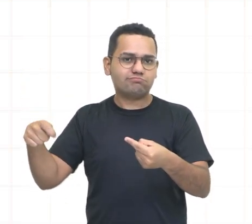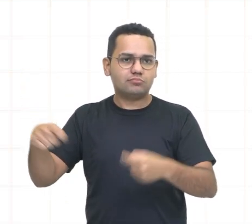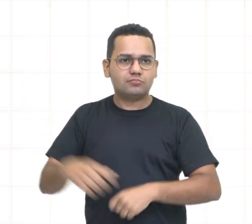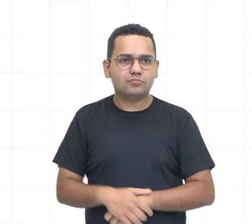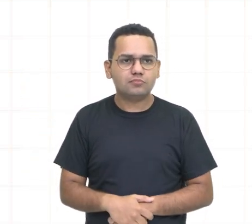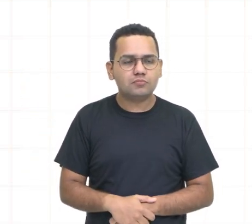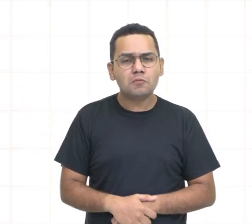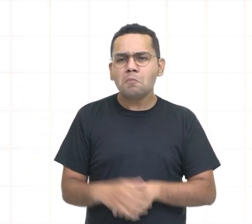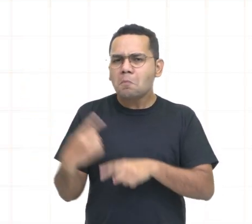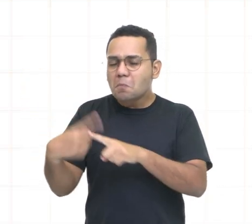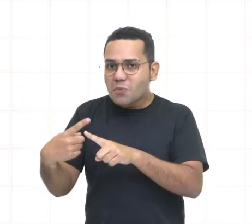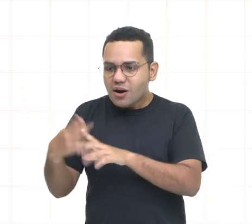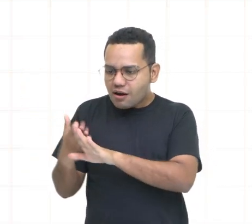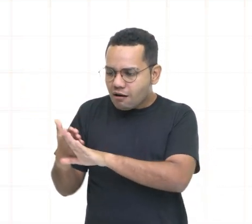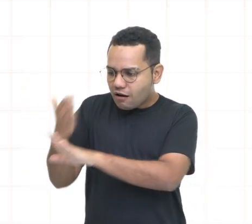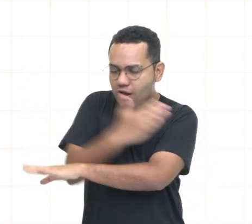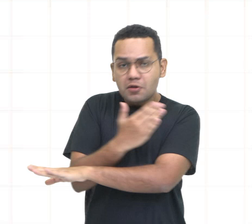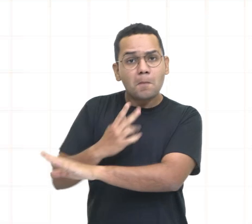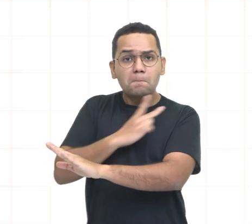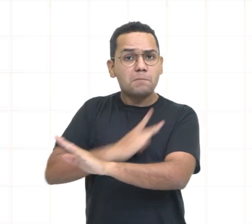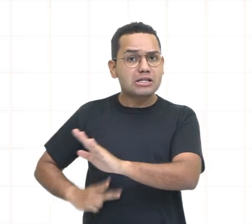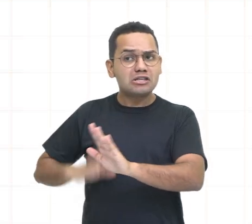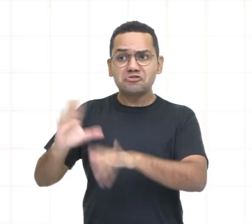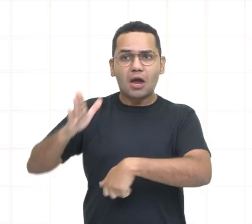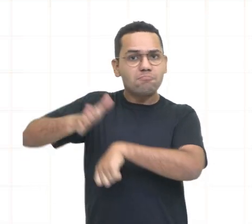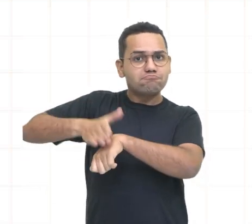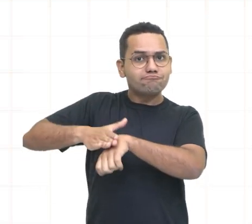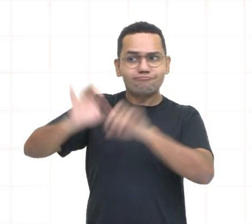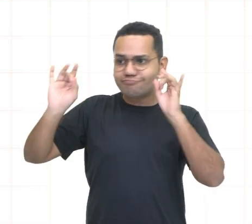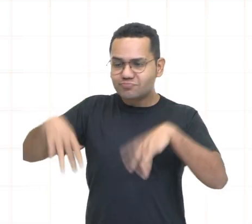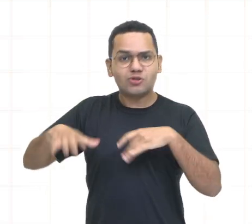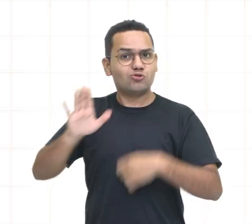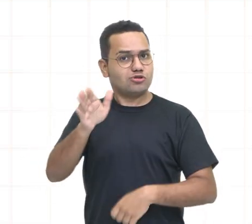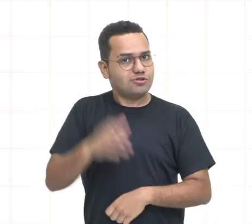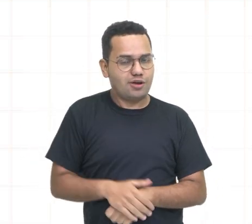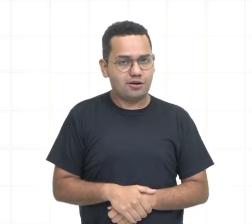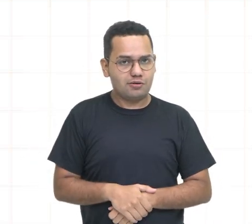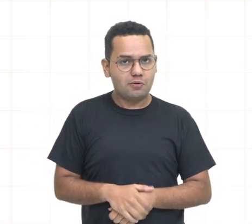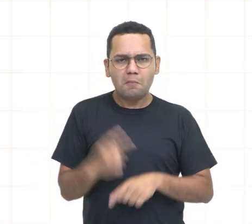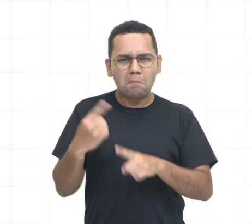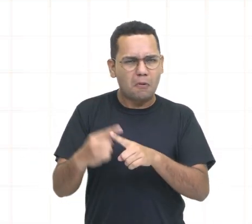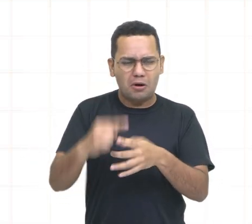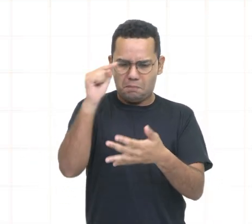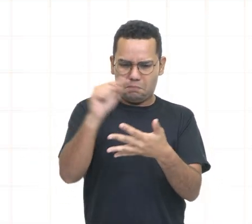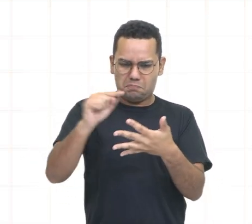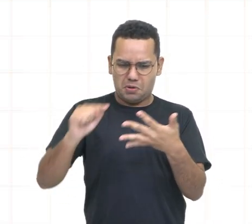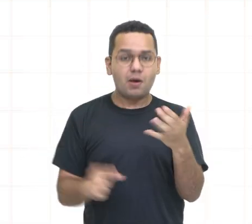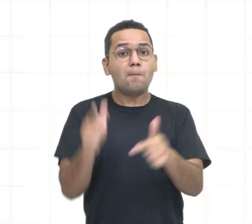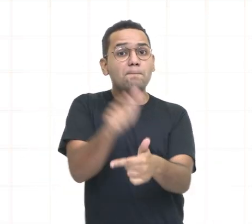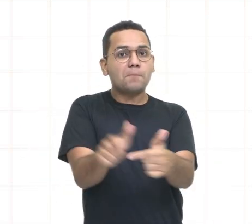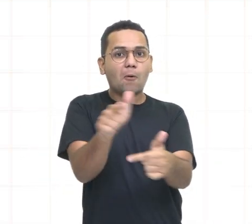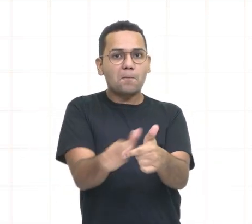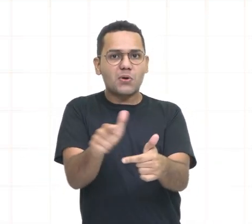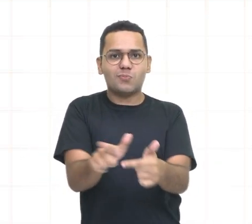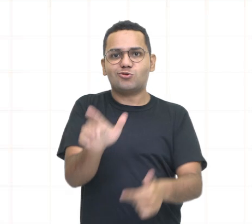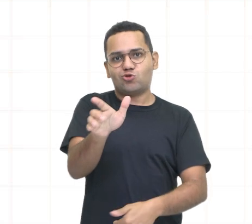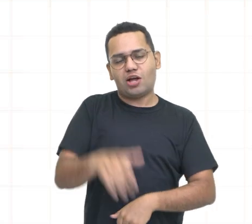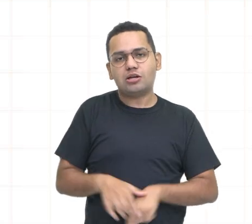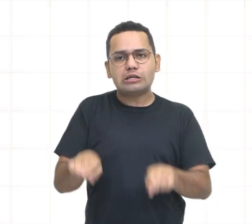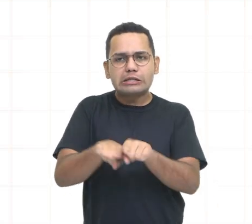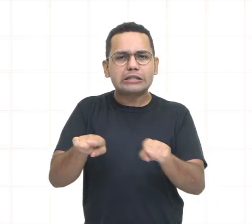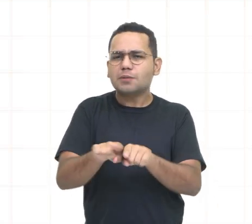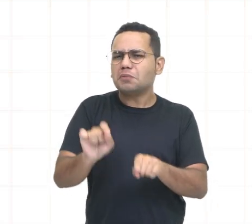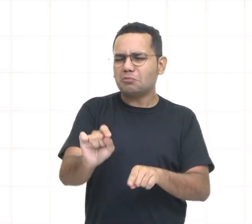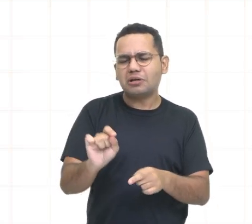que acabou de renunciar, né, por uma série de escândalos de corrupção e de medidas,